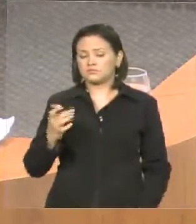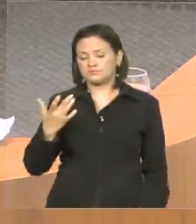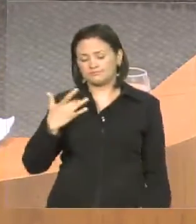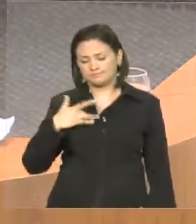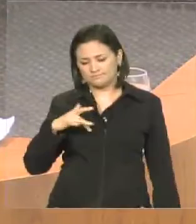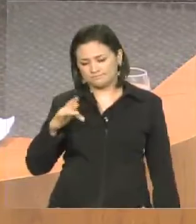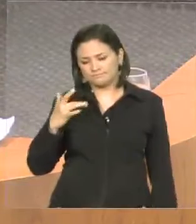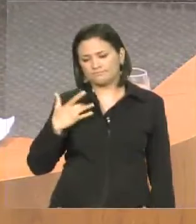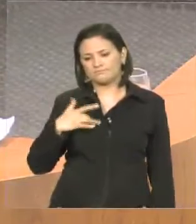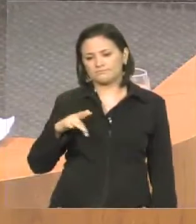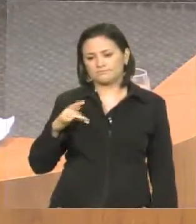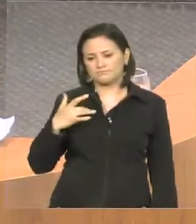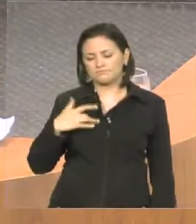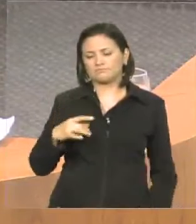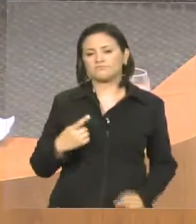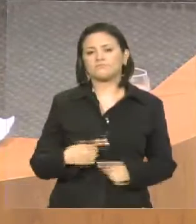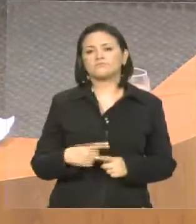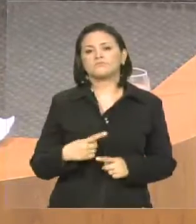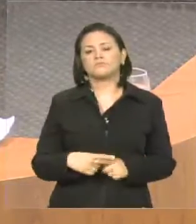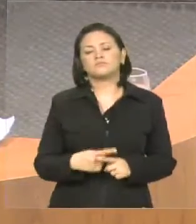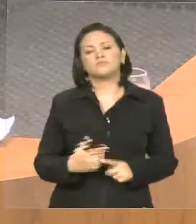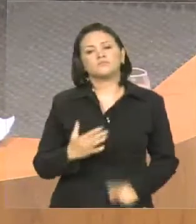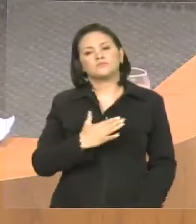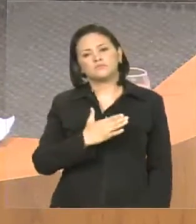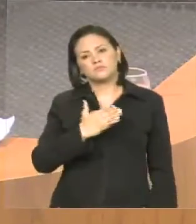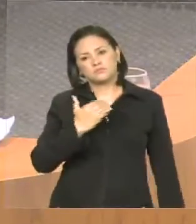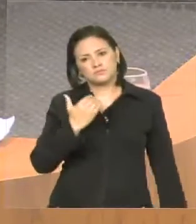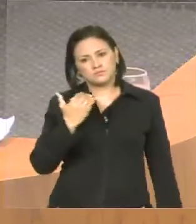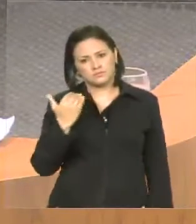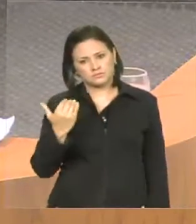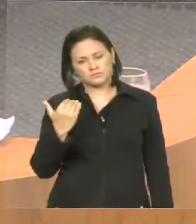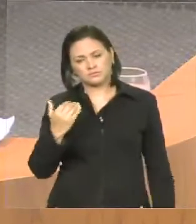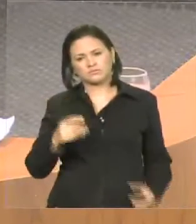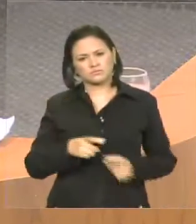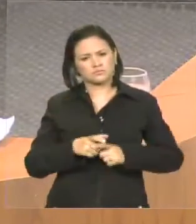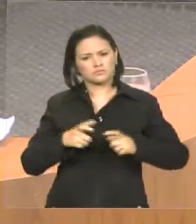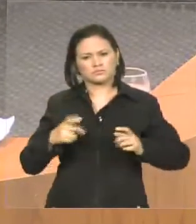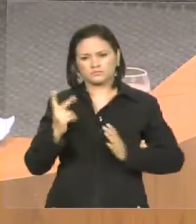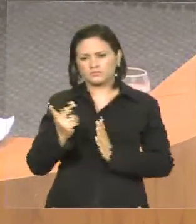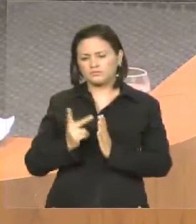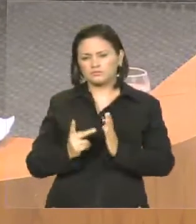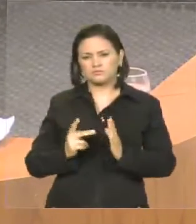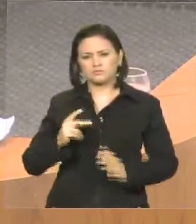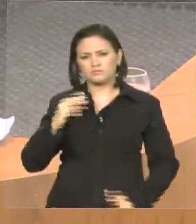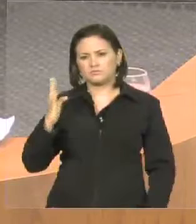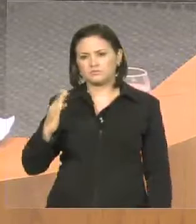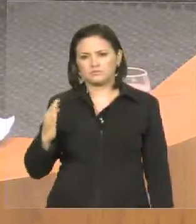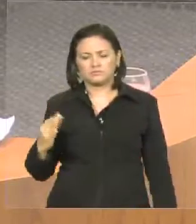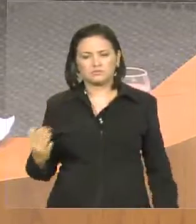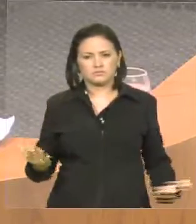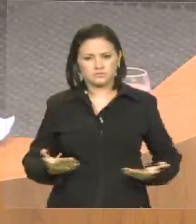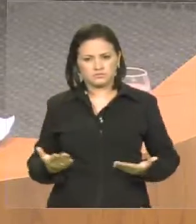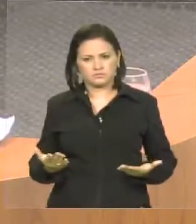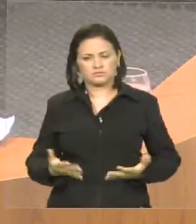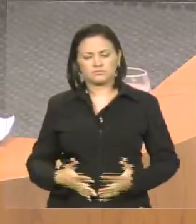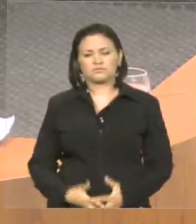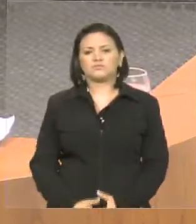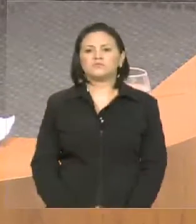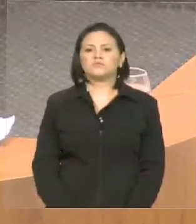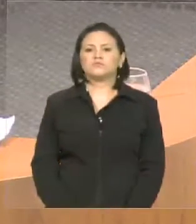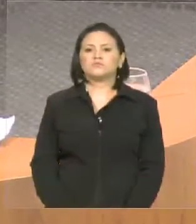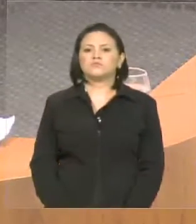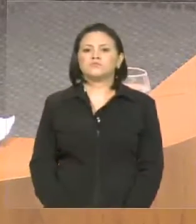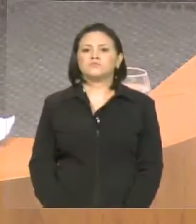lamentar o falecimento do maior poeta do Brasil na atualidade,